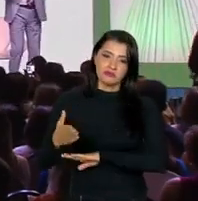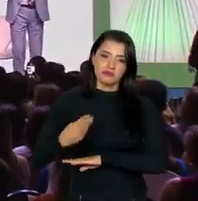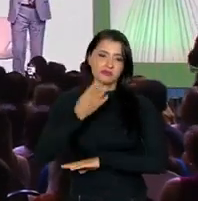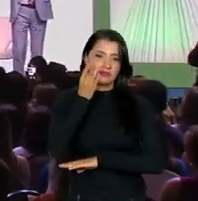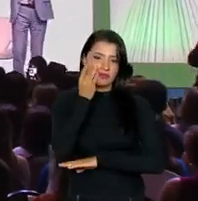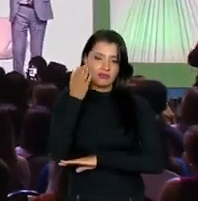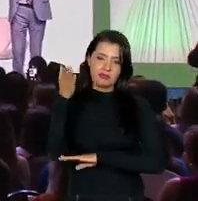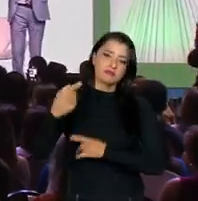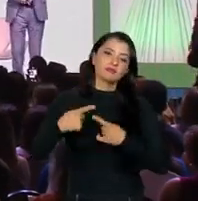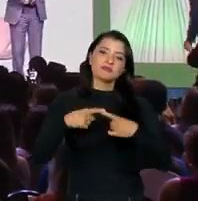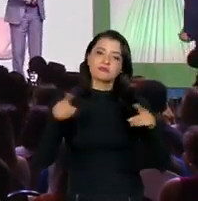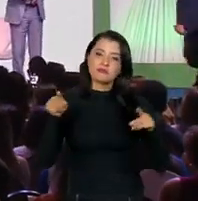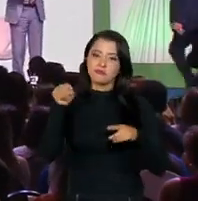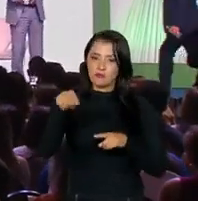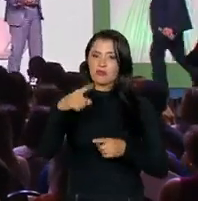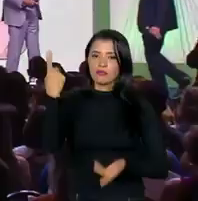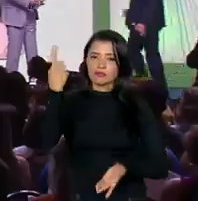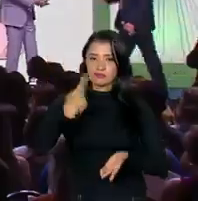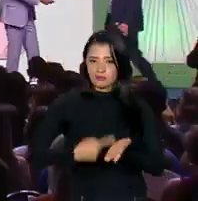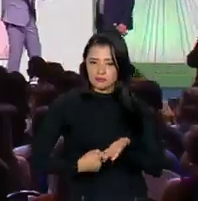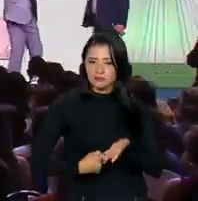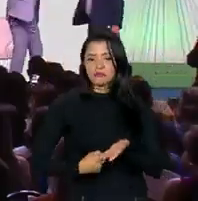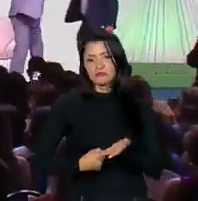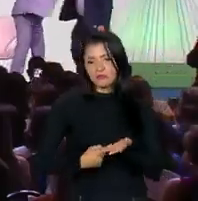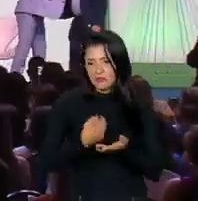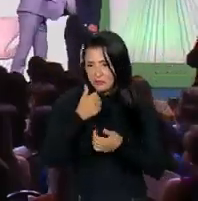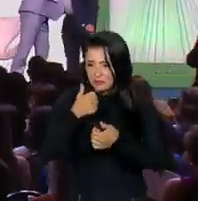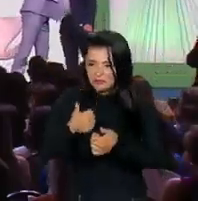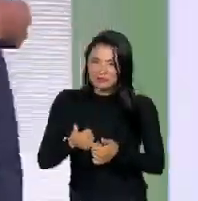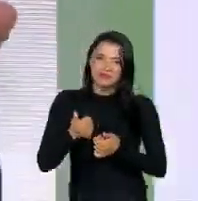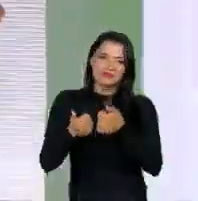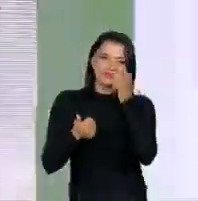Eu estive lá recentemente lançando esse compromisso. Tudo bom?